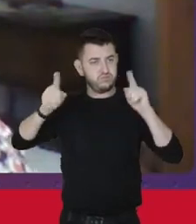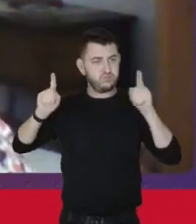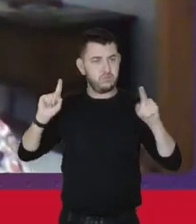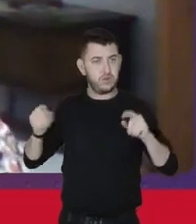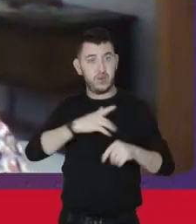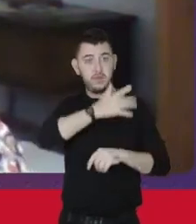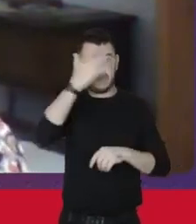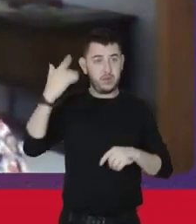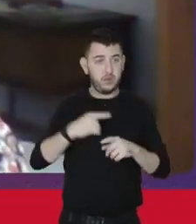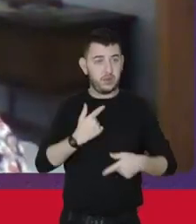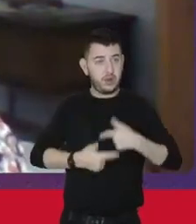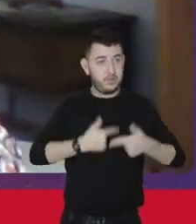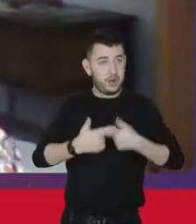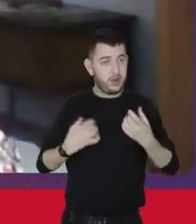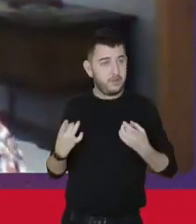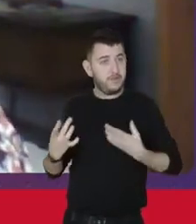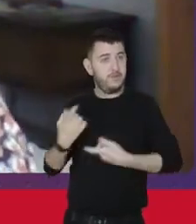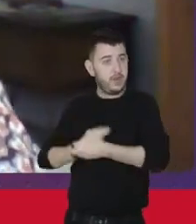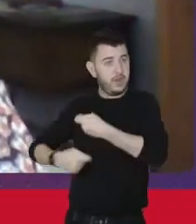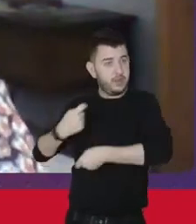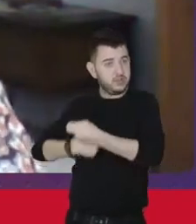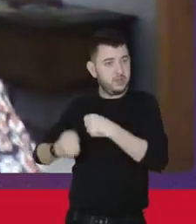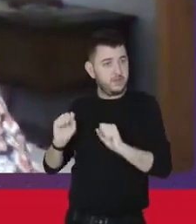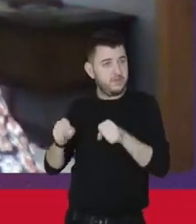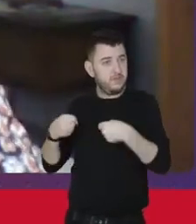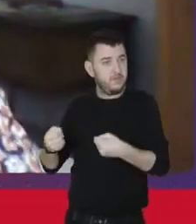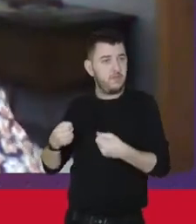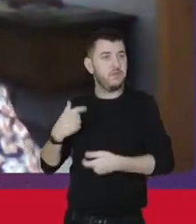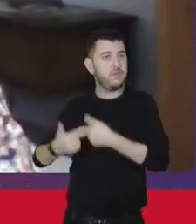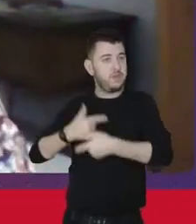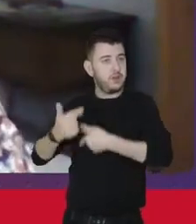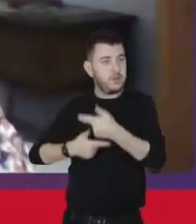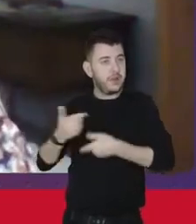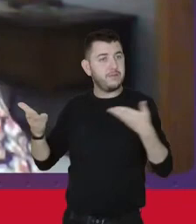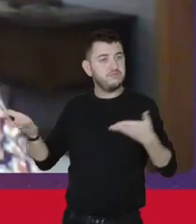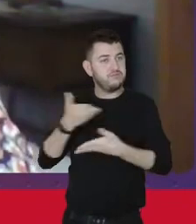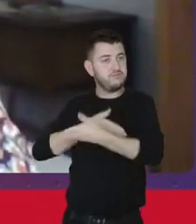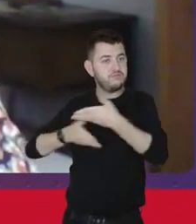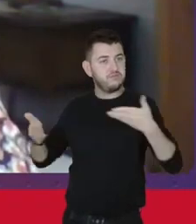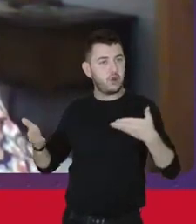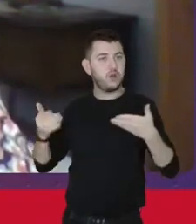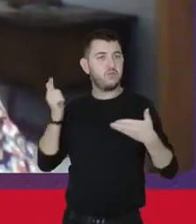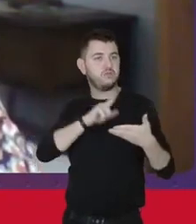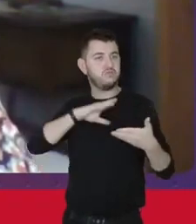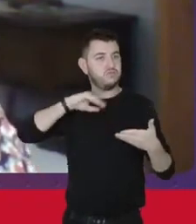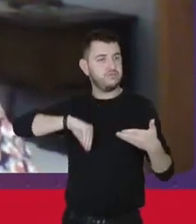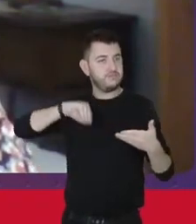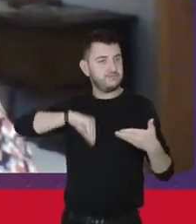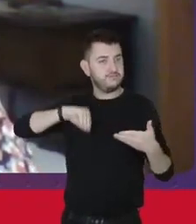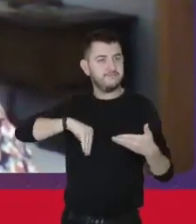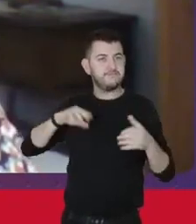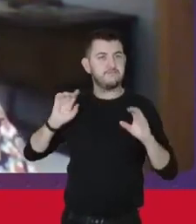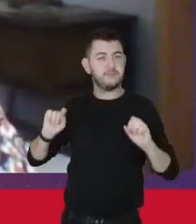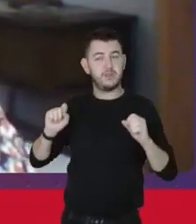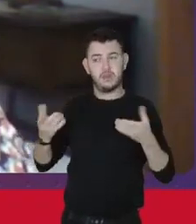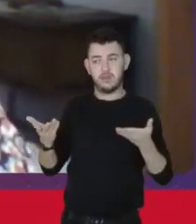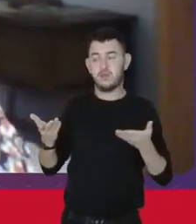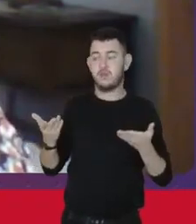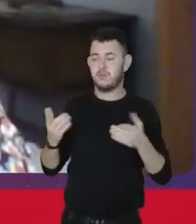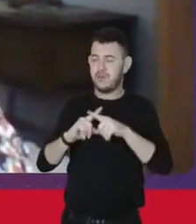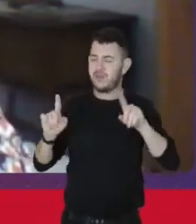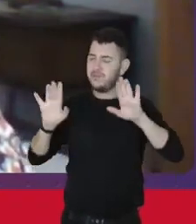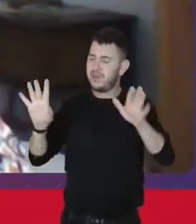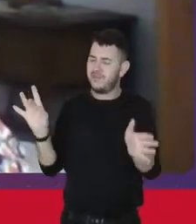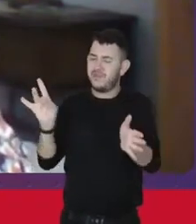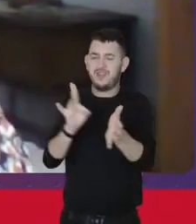a sua força de trabalho, né, em troca de um salário. Mas a realidade,